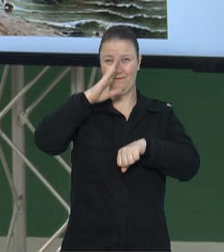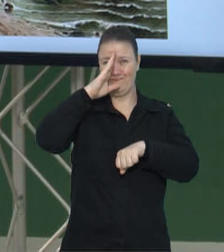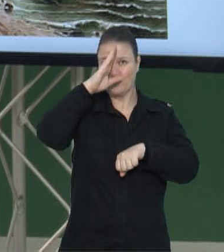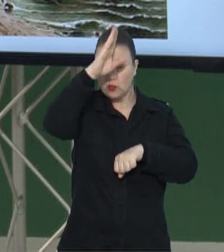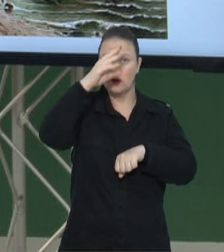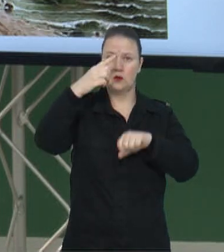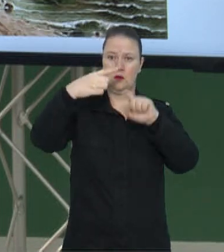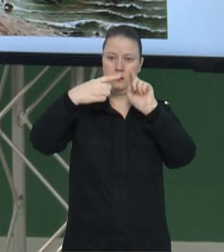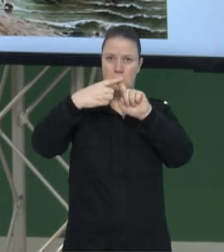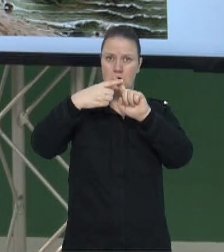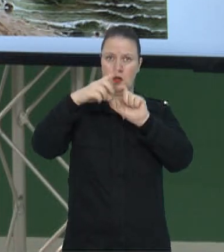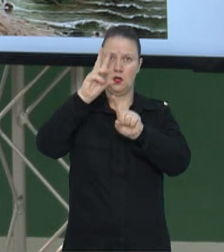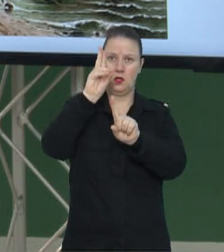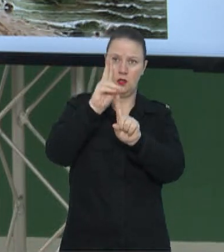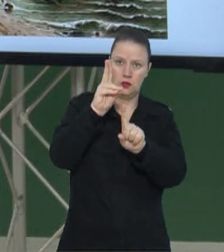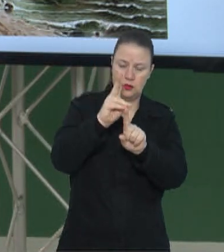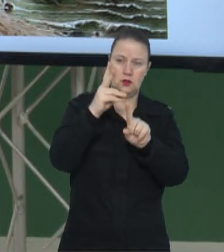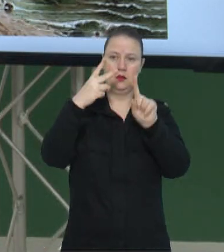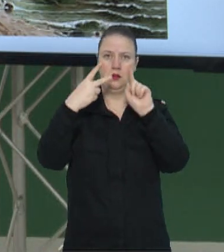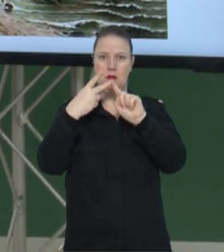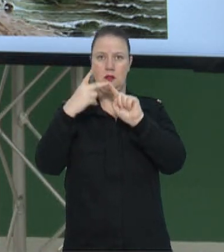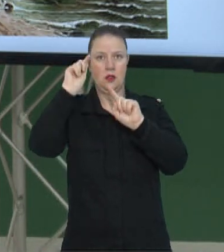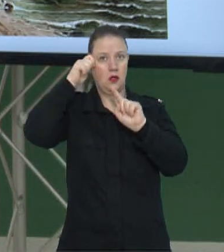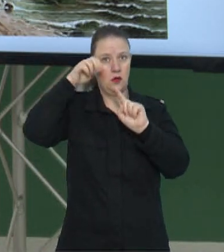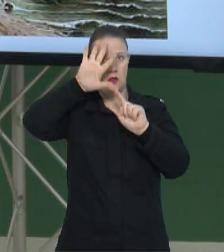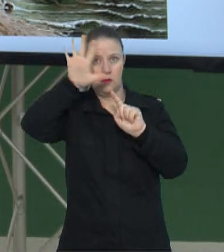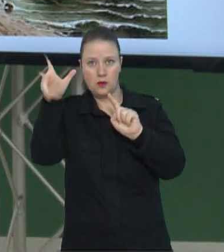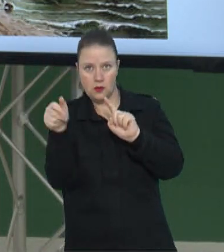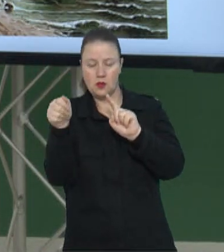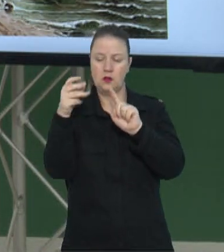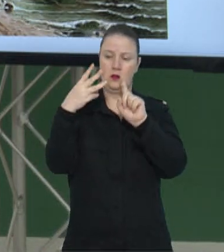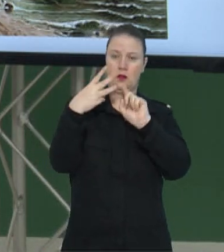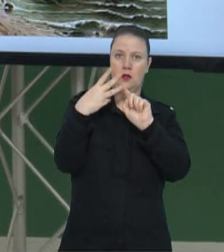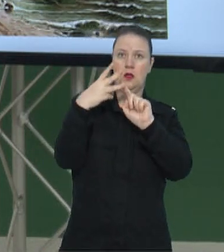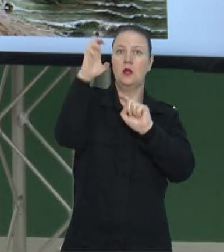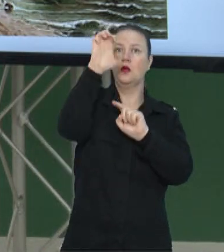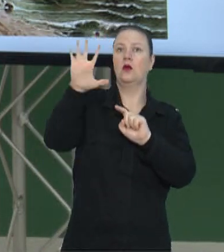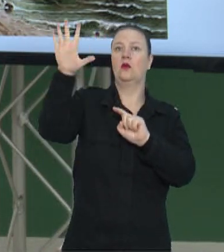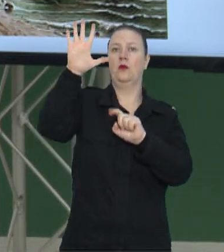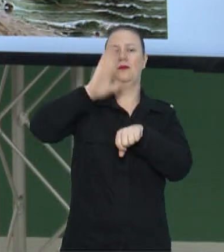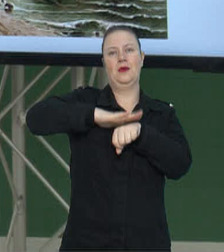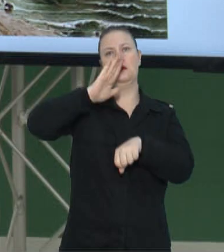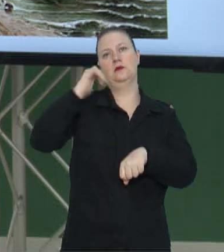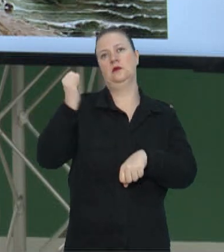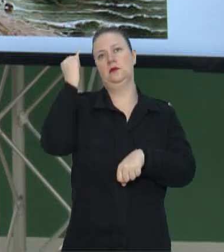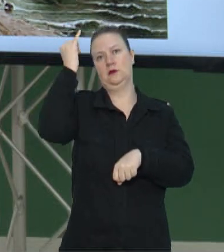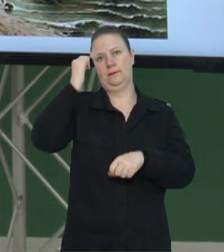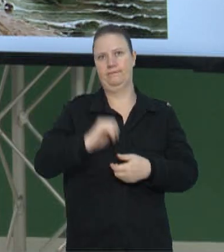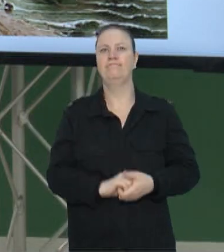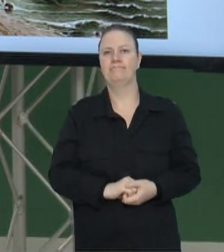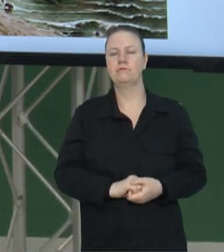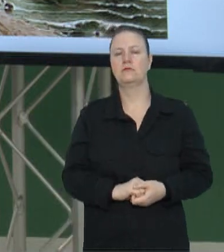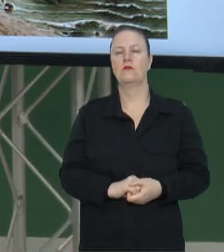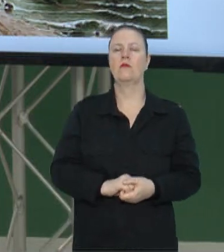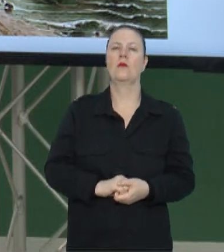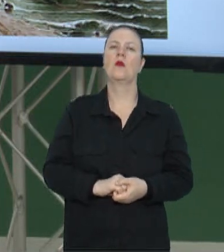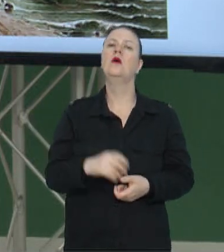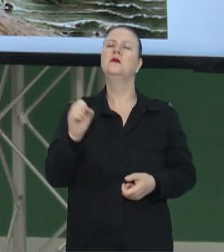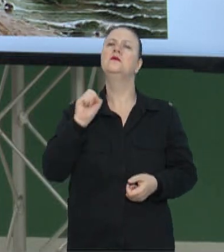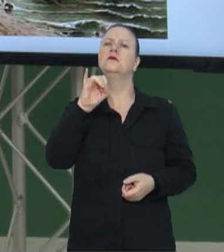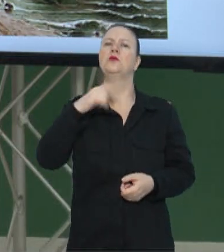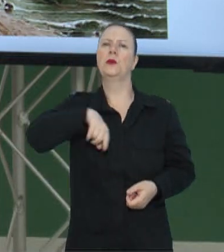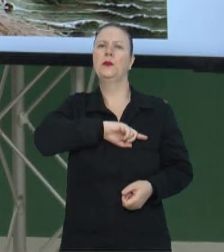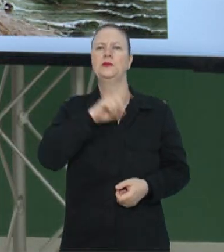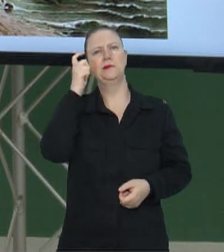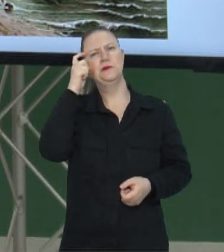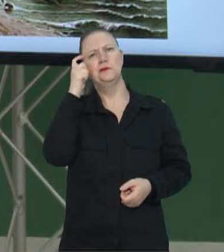europeus, mas quando a gente pensa em início do território brasileiro enquanto uma formação de um país mais